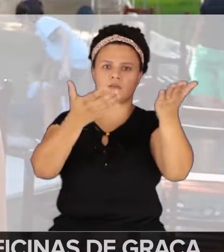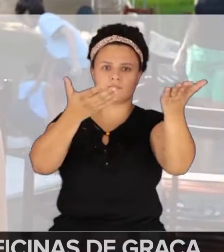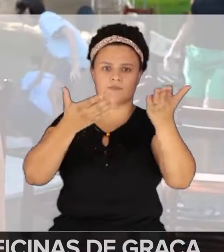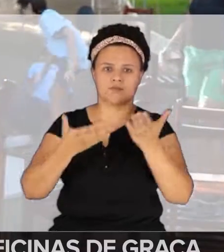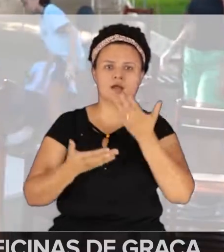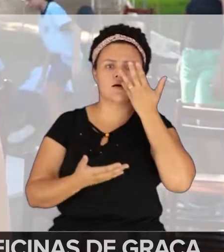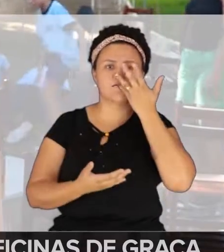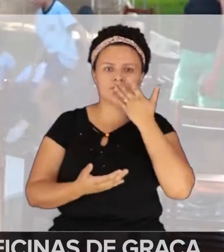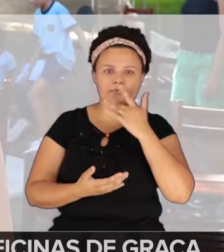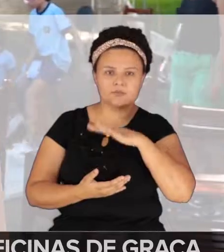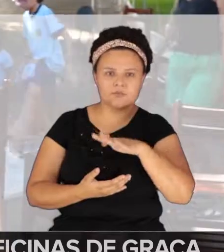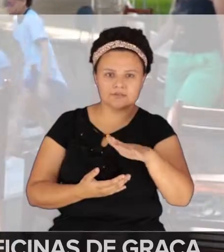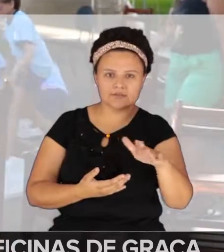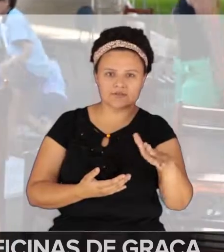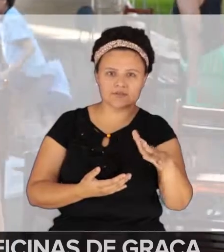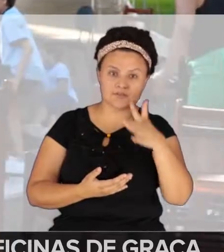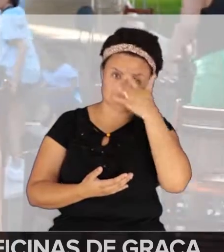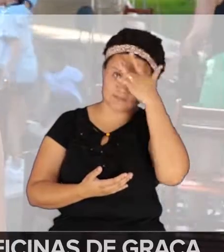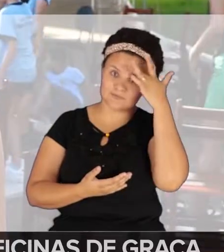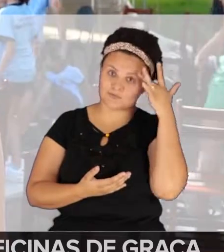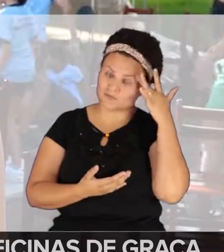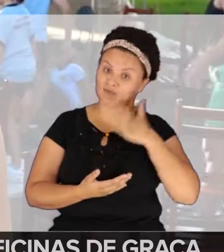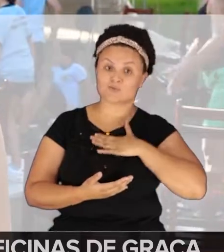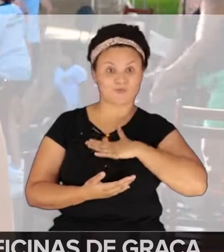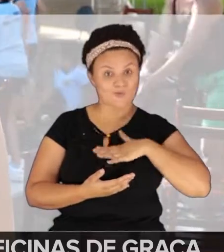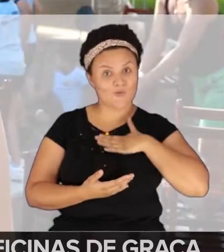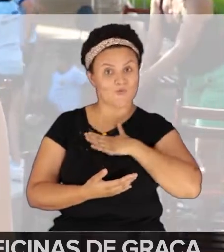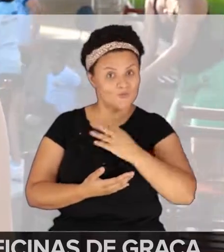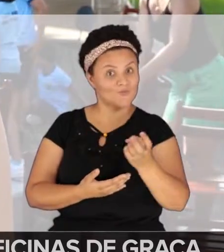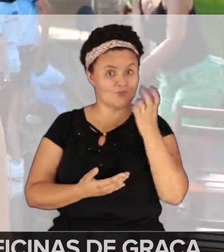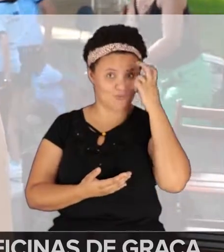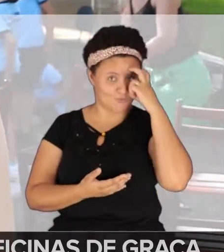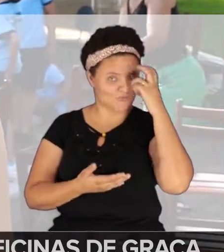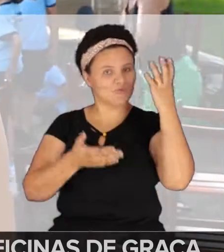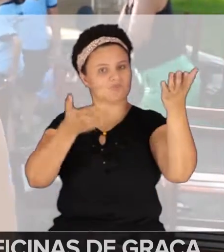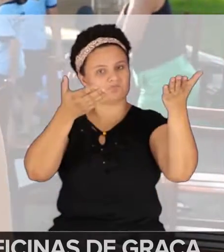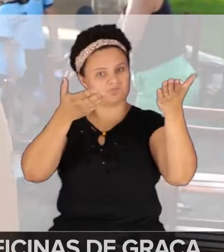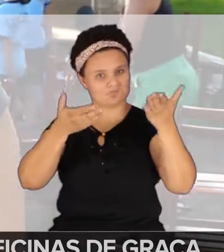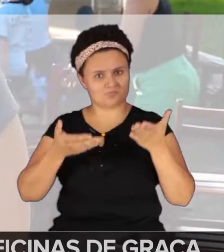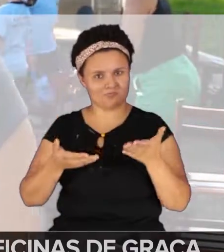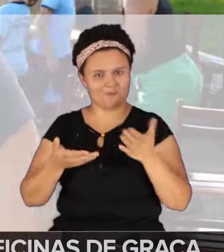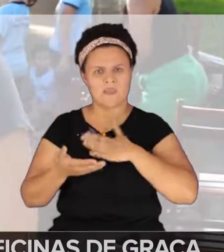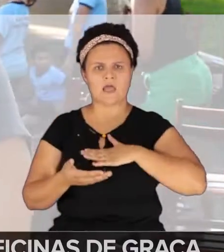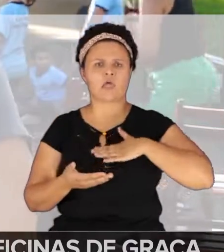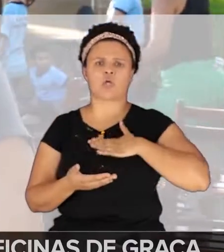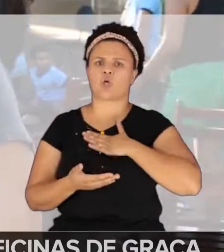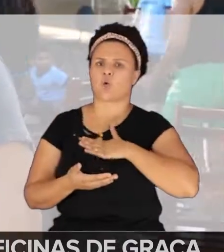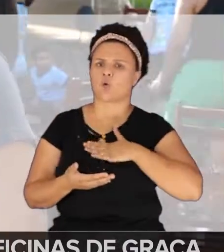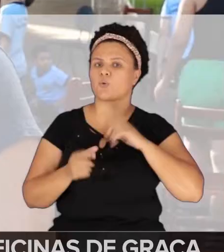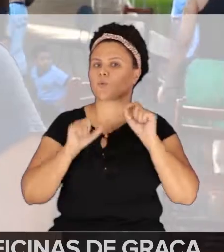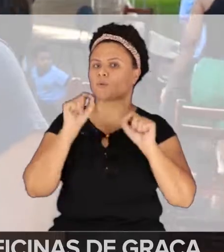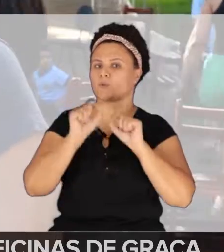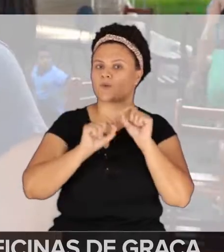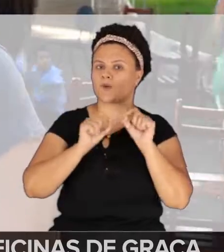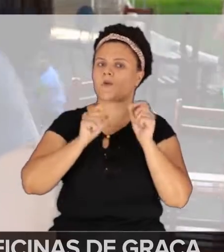bolado para atender as crianças e as pessoas que gostam de cultura, né? Que gostam de